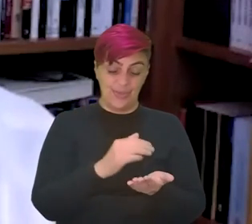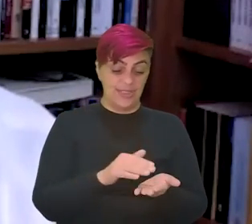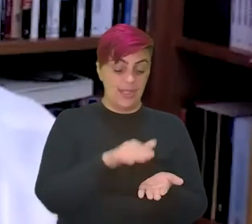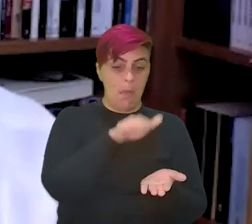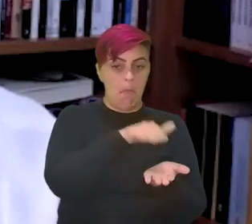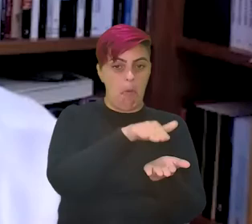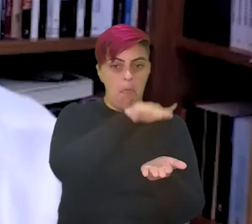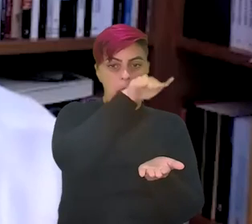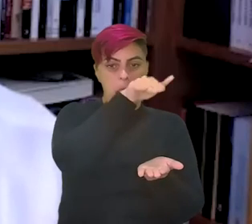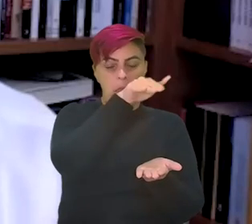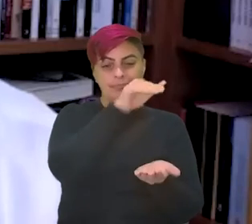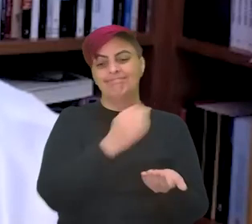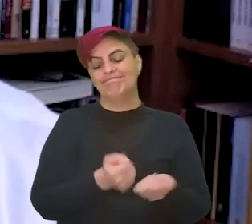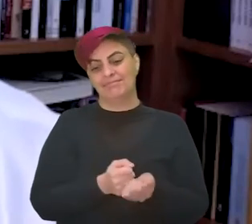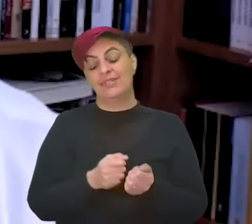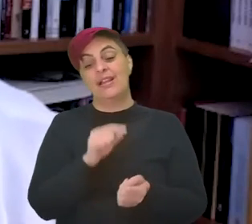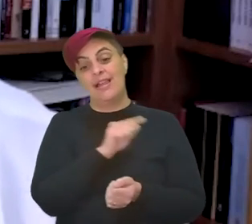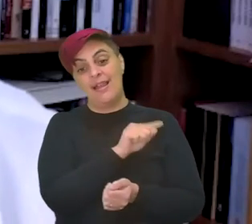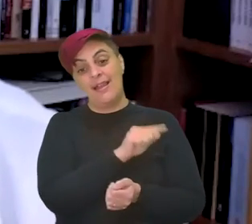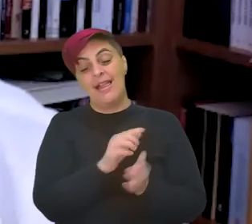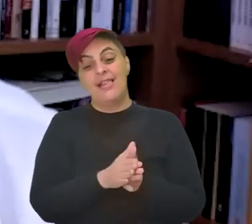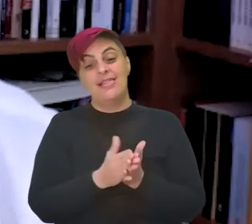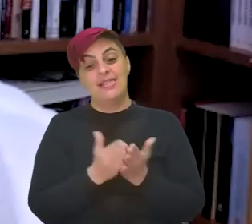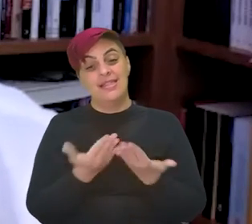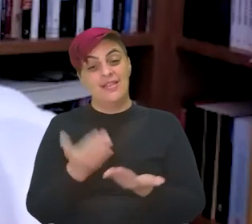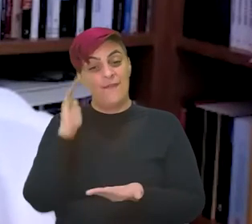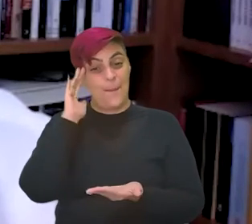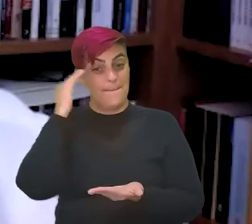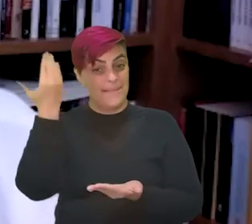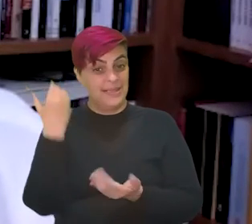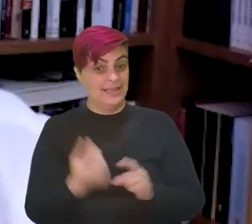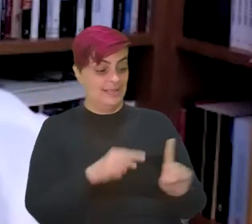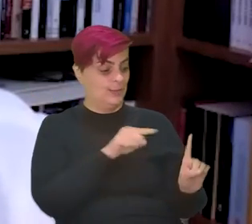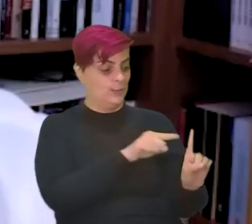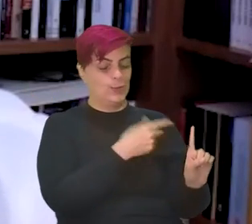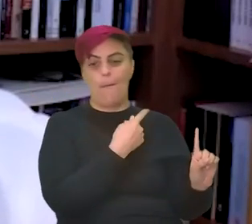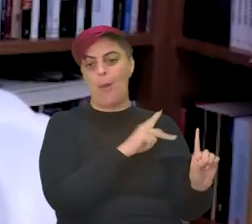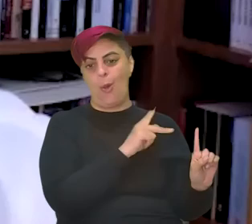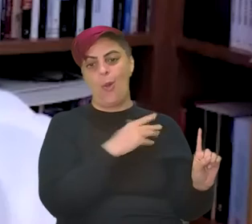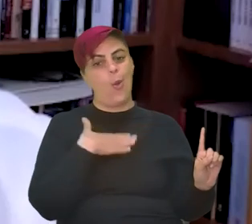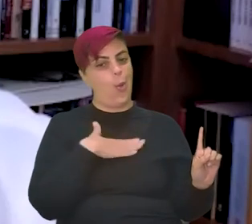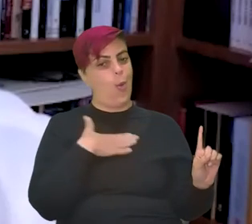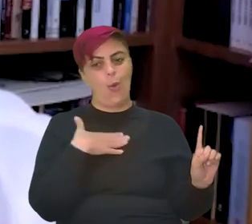volumes. Tá? E foi o livro predileto do Malinowski.